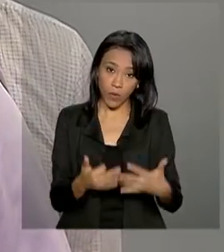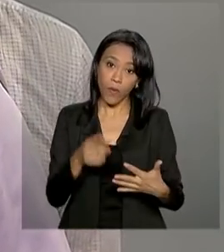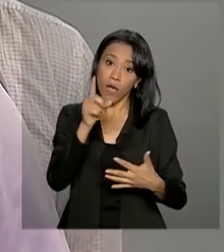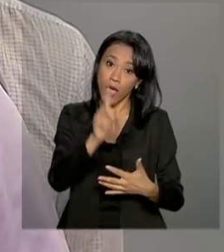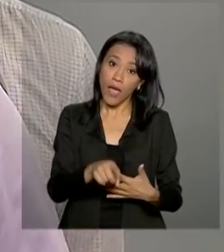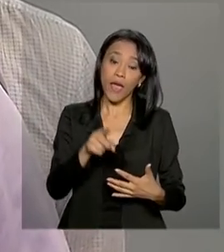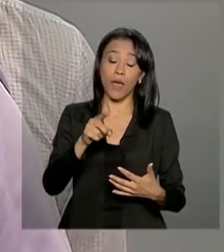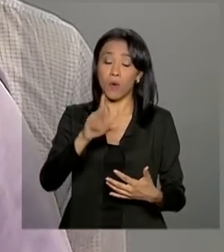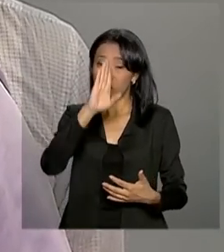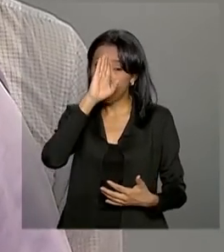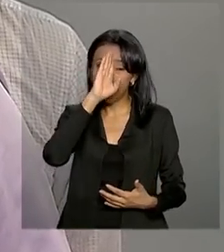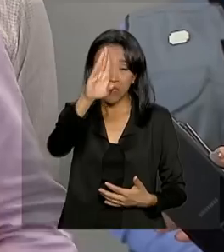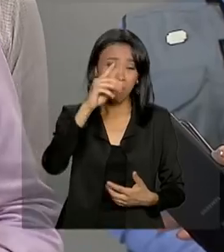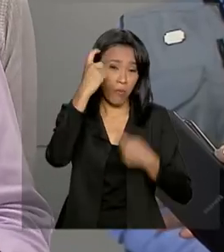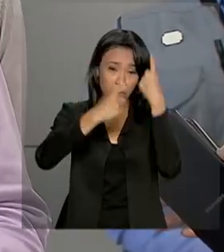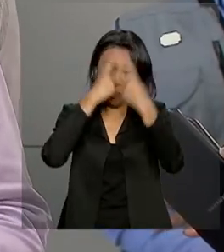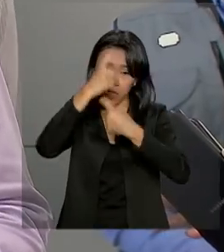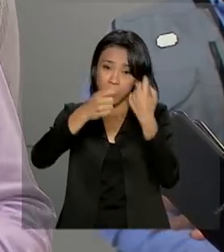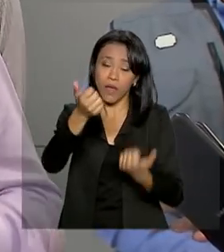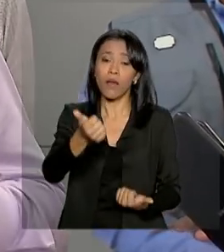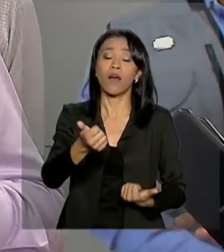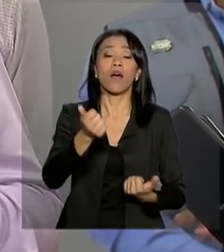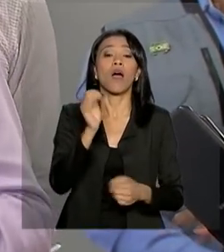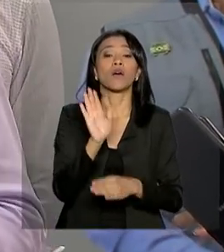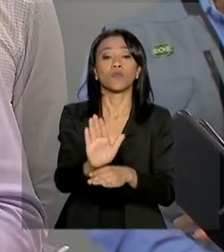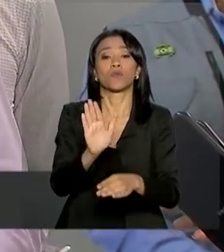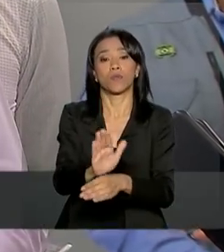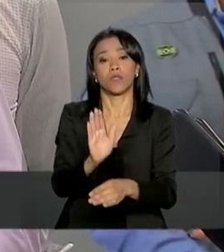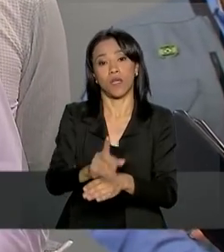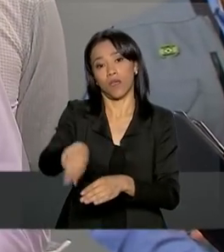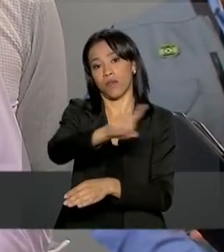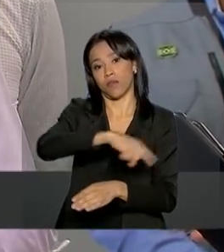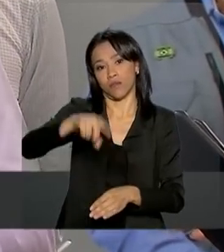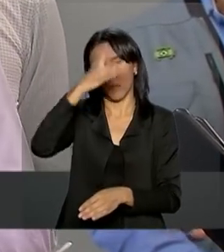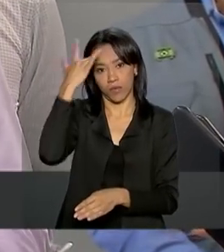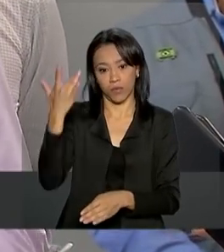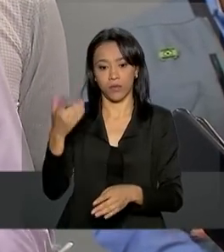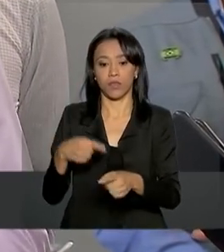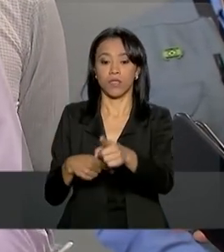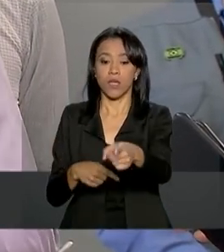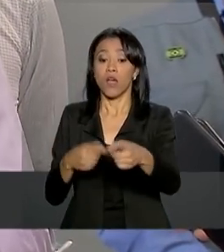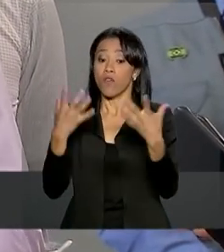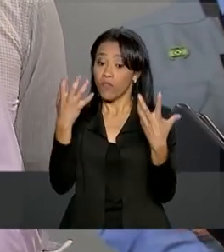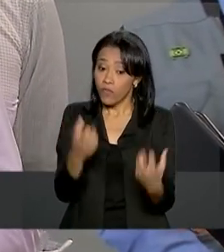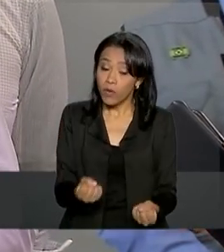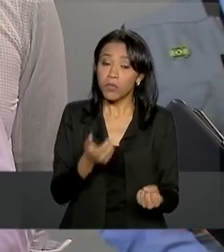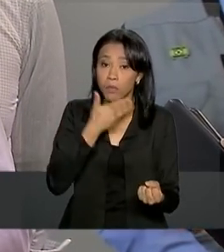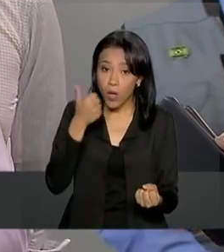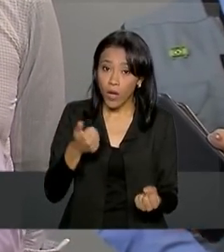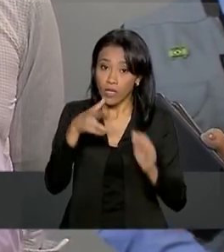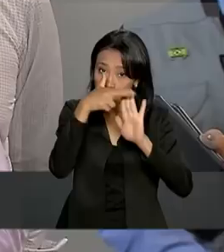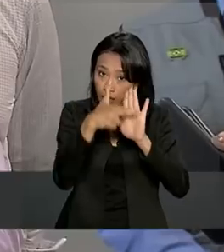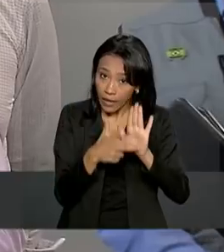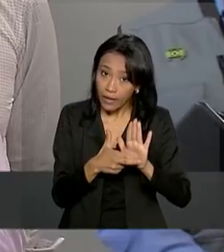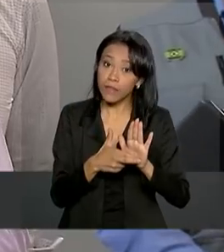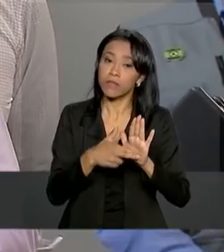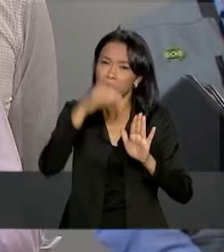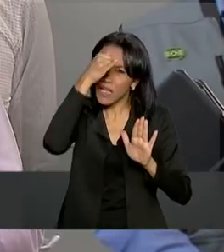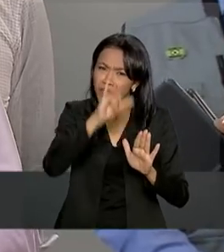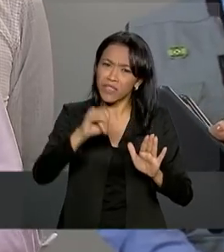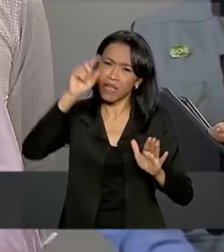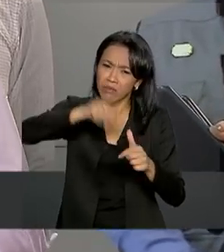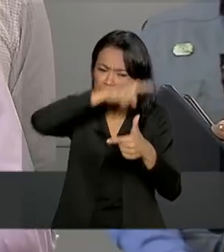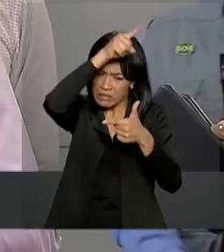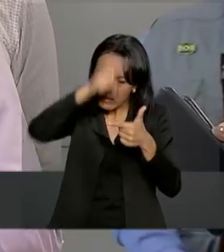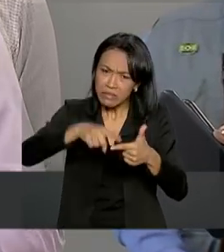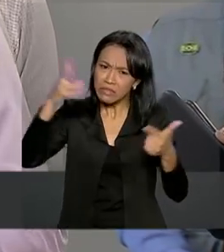é o socorro às vítimas. O objetivo é esse: vamos melhorar os procedimentos para evitar que uma tragédia humana como essa volte a acontecer.